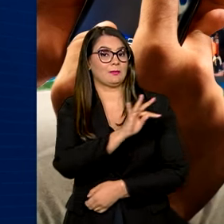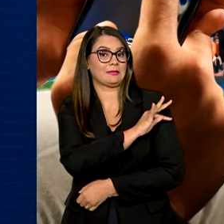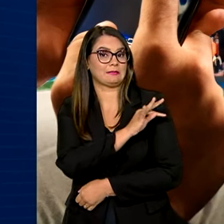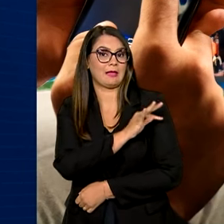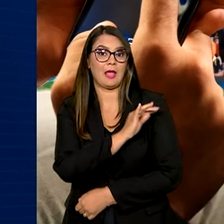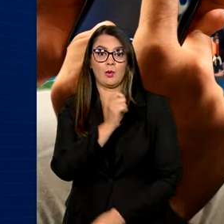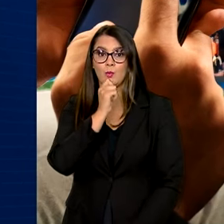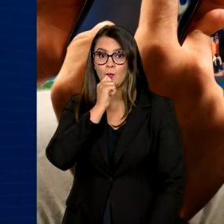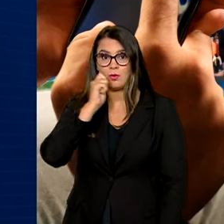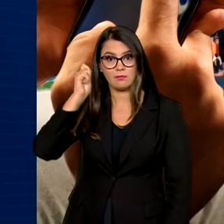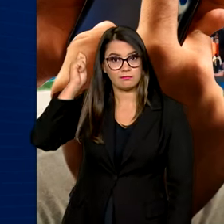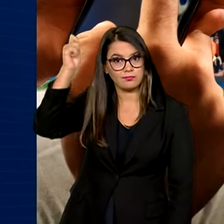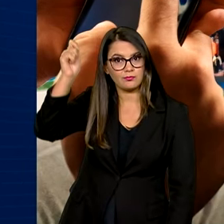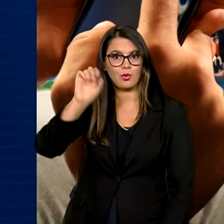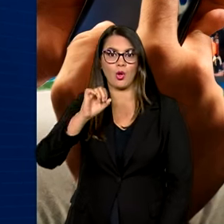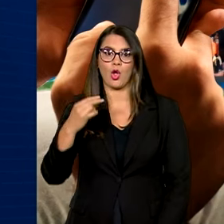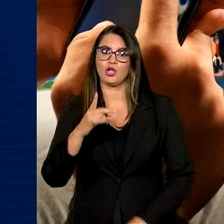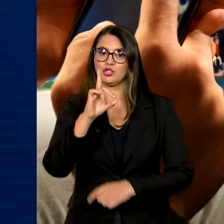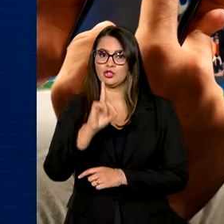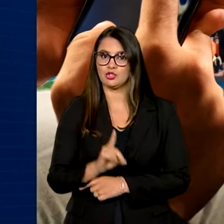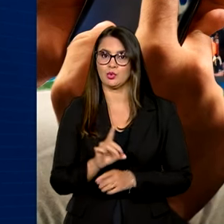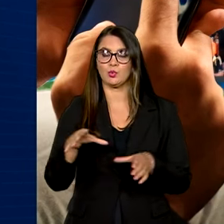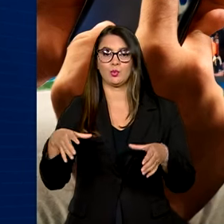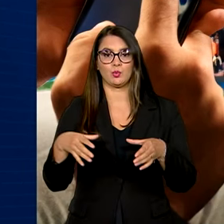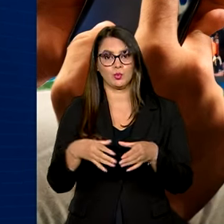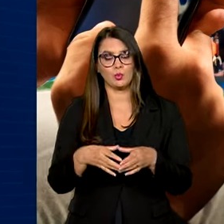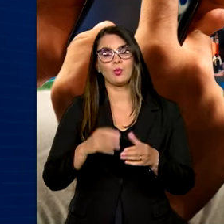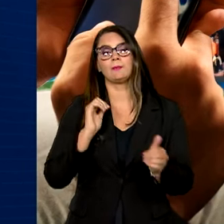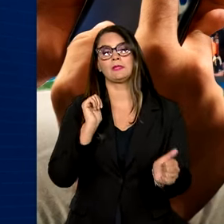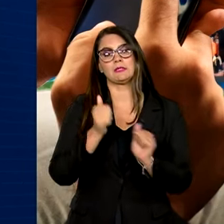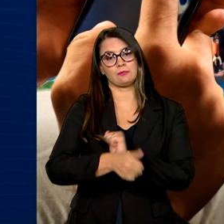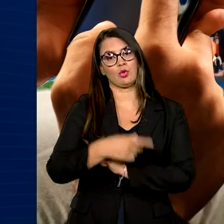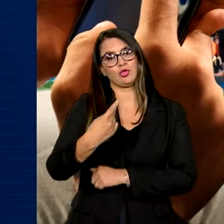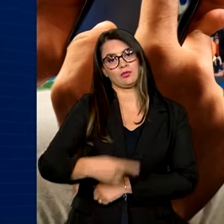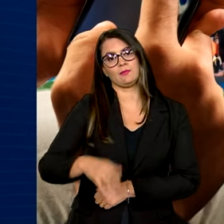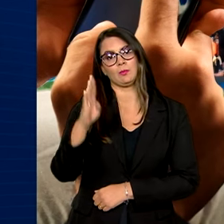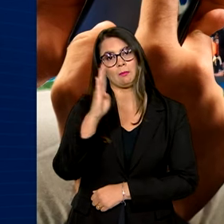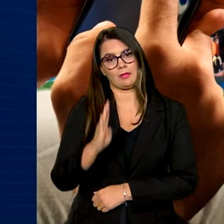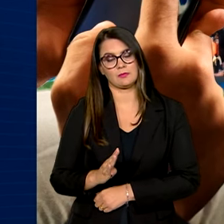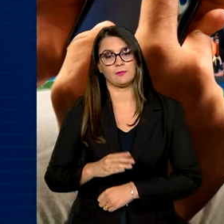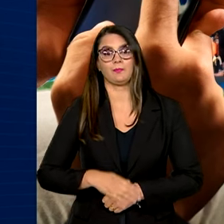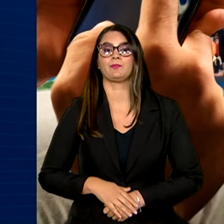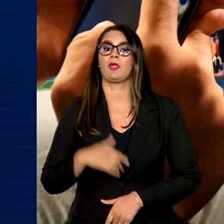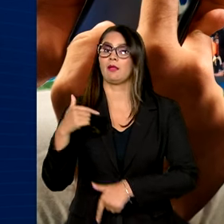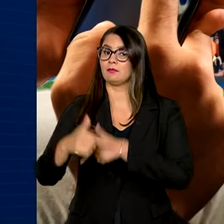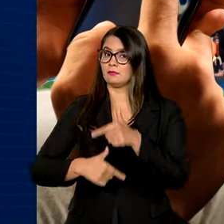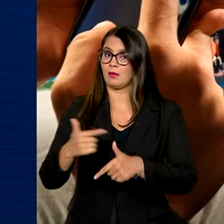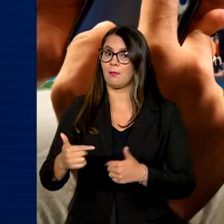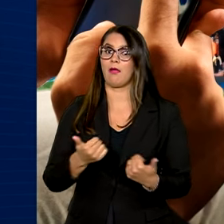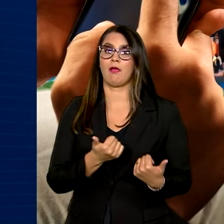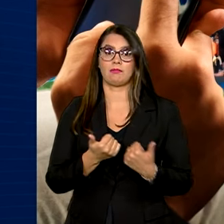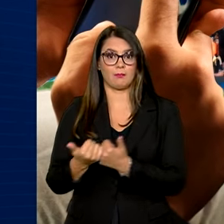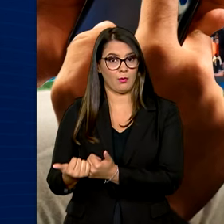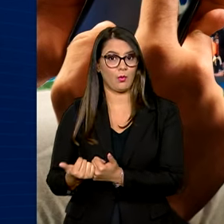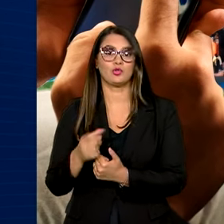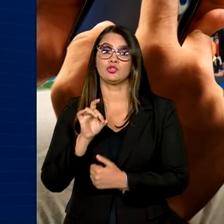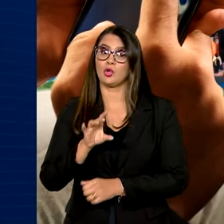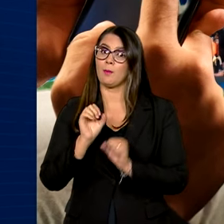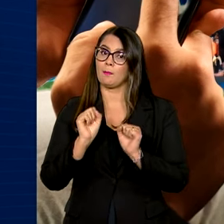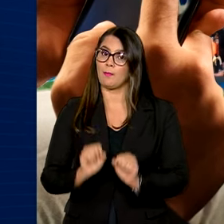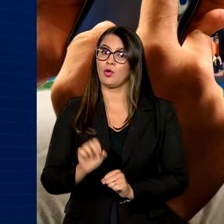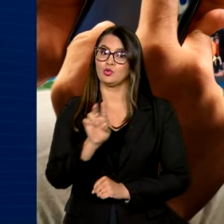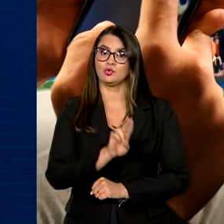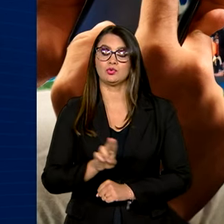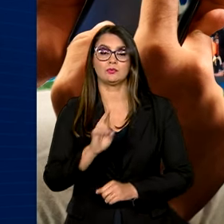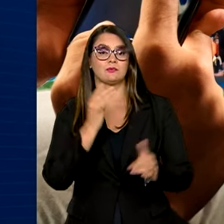árbitros ou dirigentes de equipes esportivas brasileiras os operadores de apostas só poderão usar